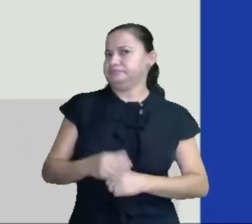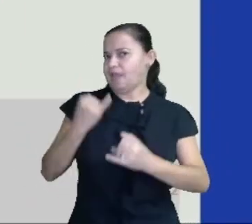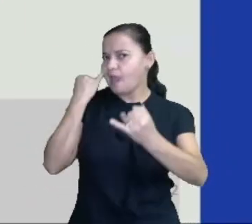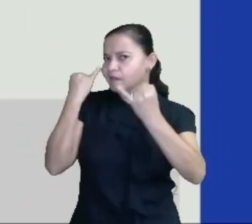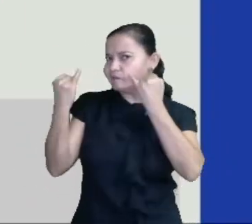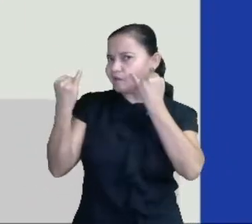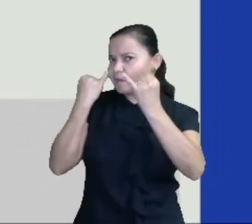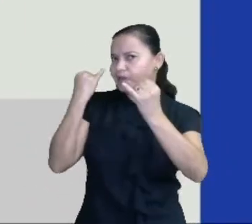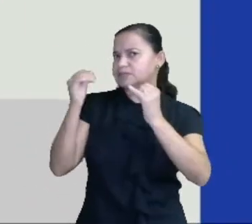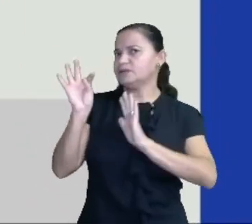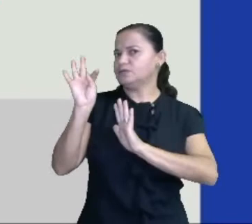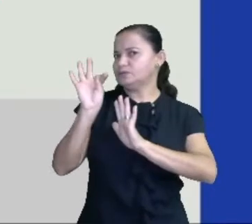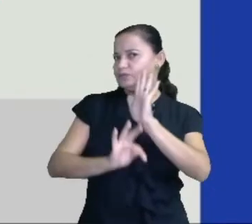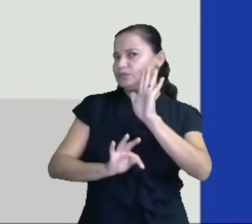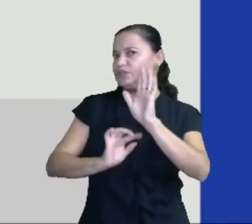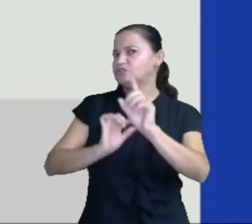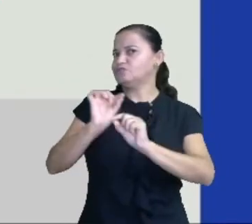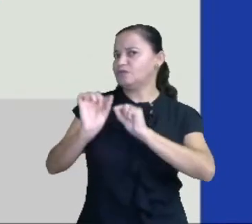claro,